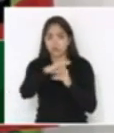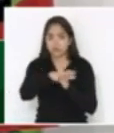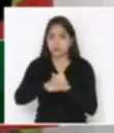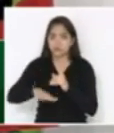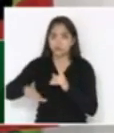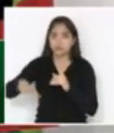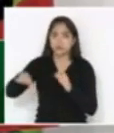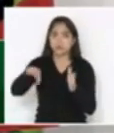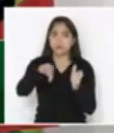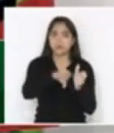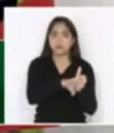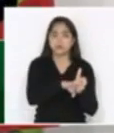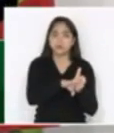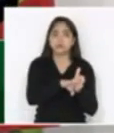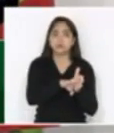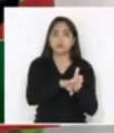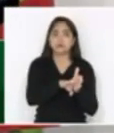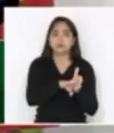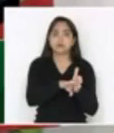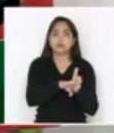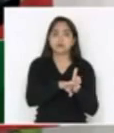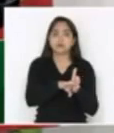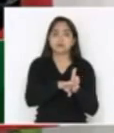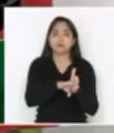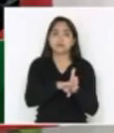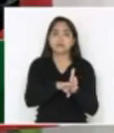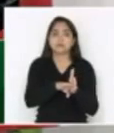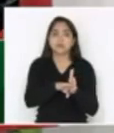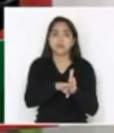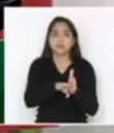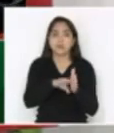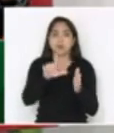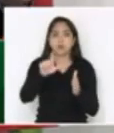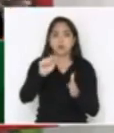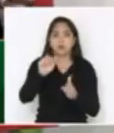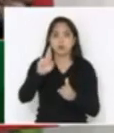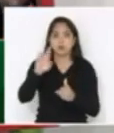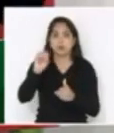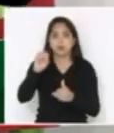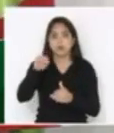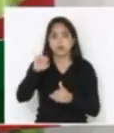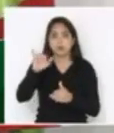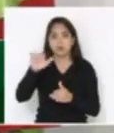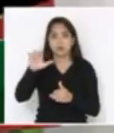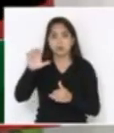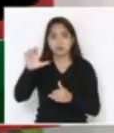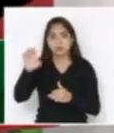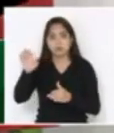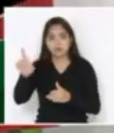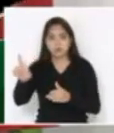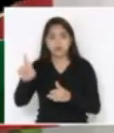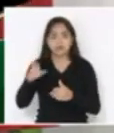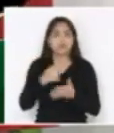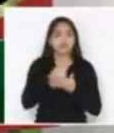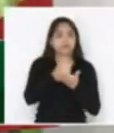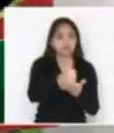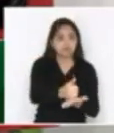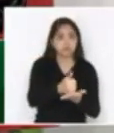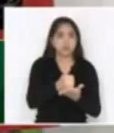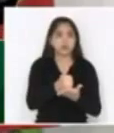chega, passa por Santana e vai a Lauro Miller. Então eu quero trazer meu apoio, a